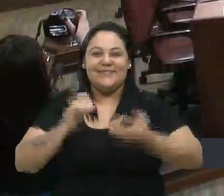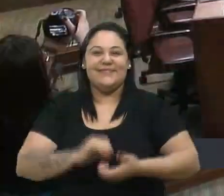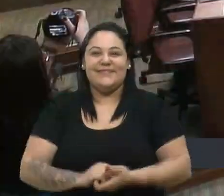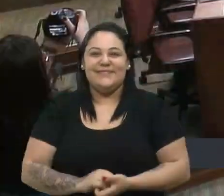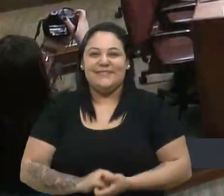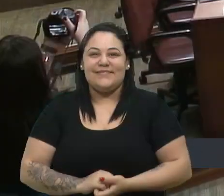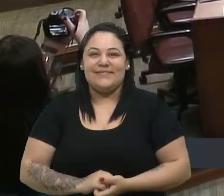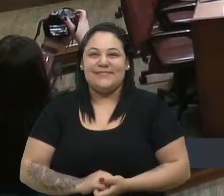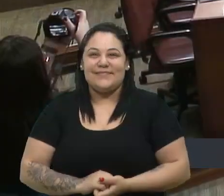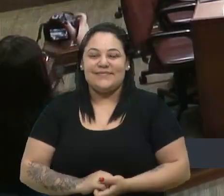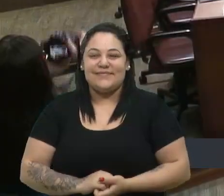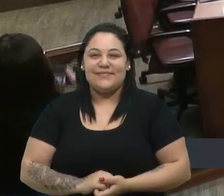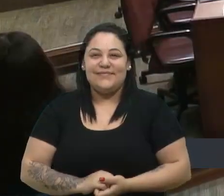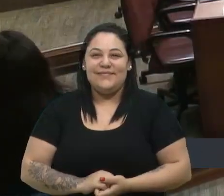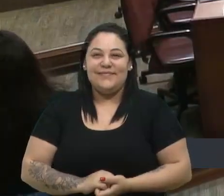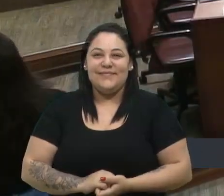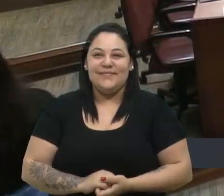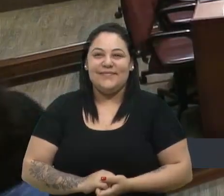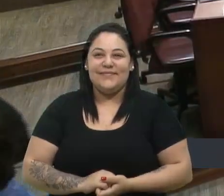Ao vice-diretor